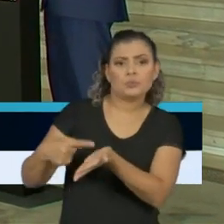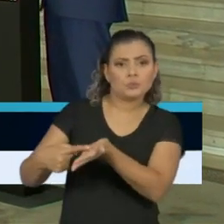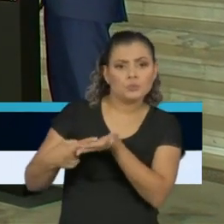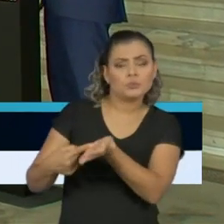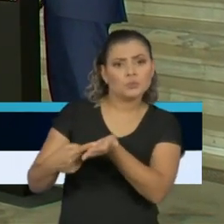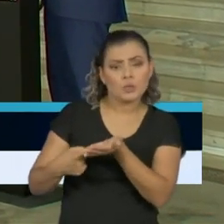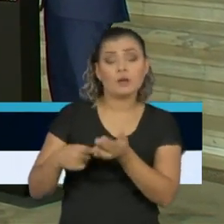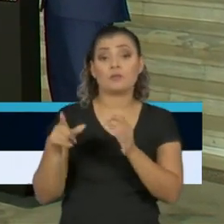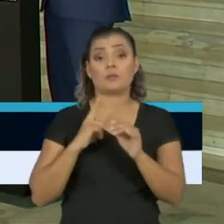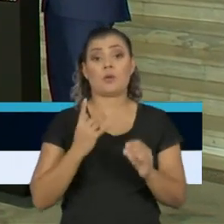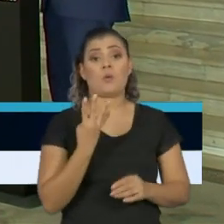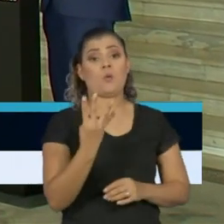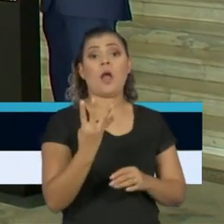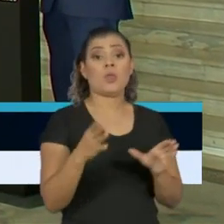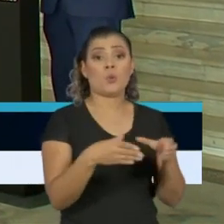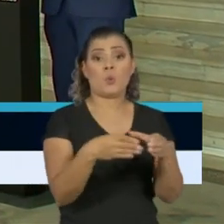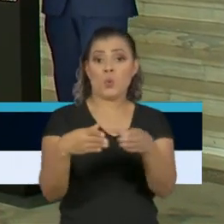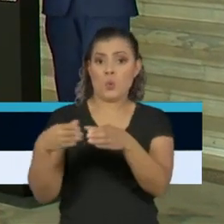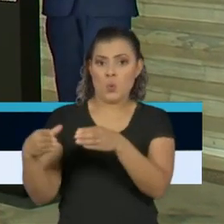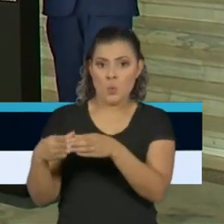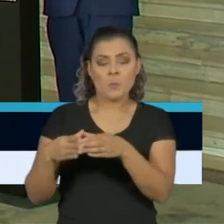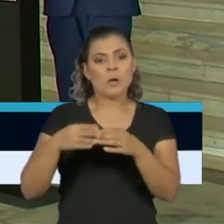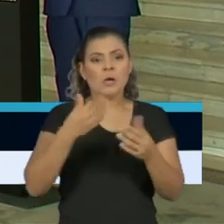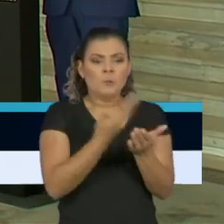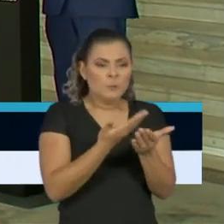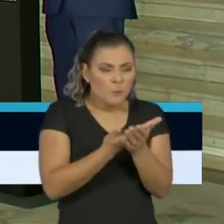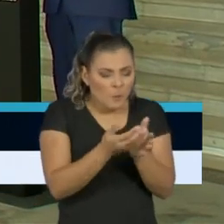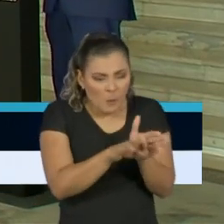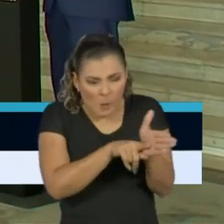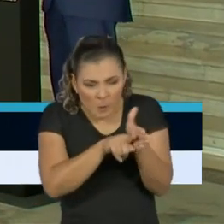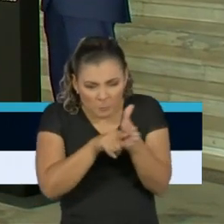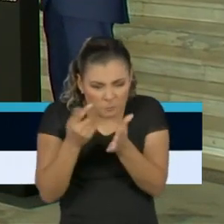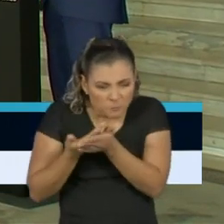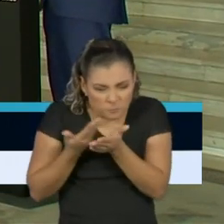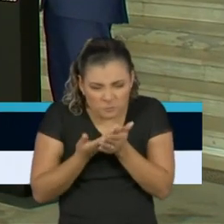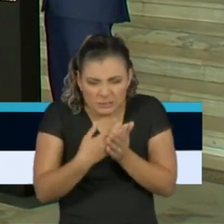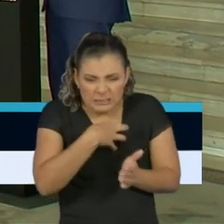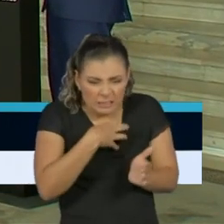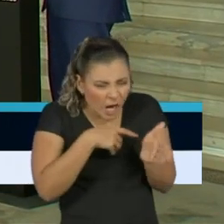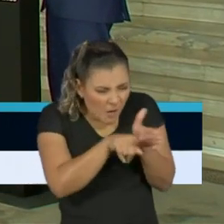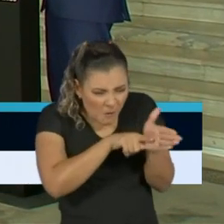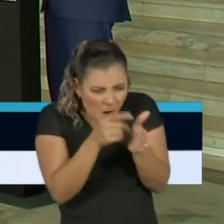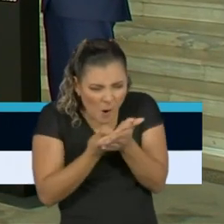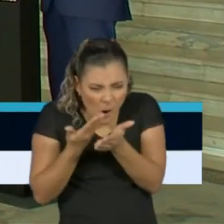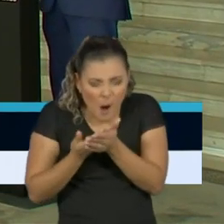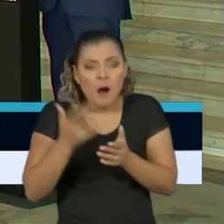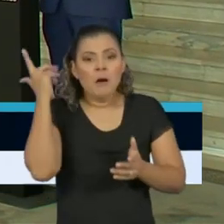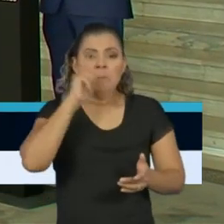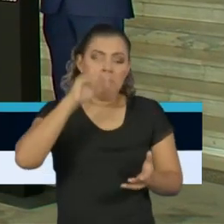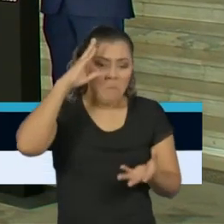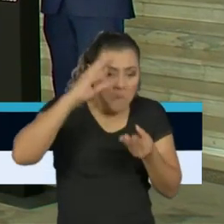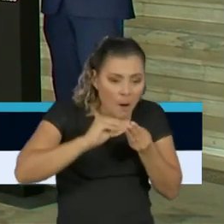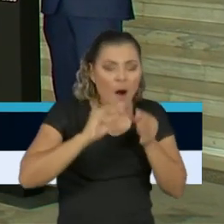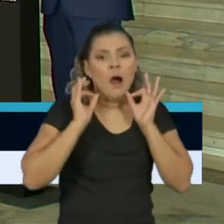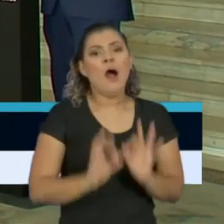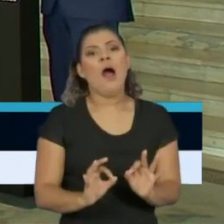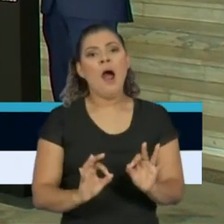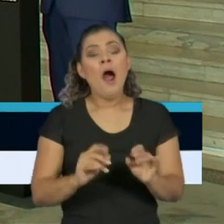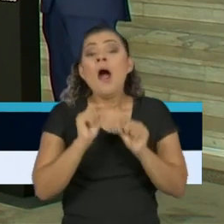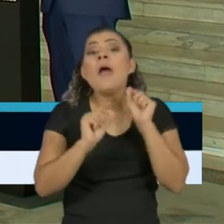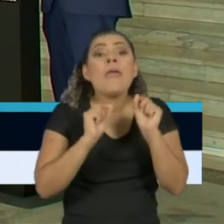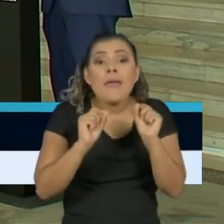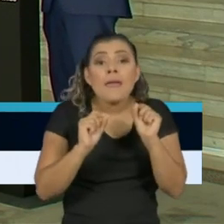4 grupos que estudam este perfil, esse cenário, chegam às mesmas conclusões. Se nós